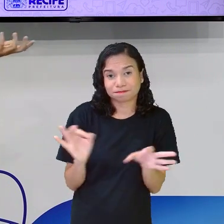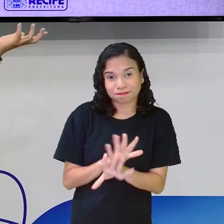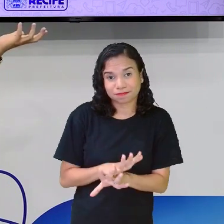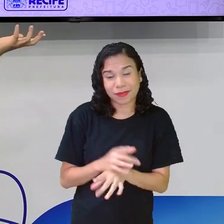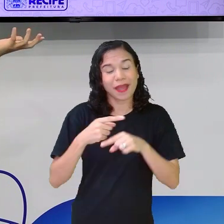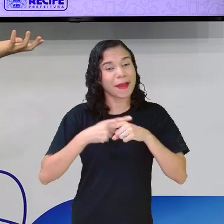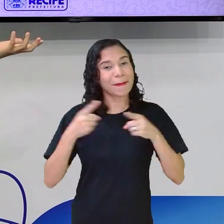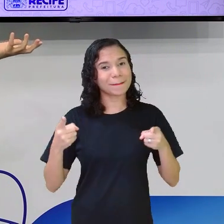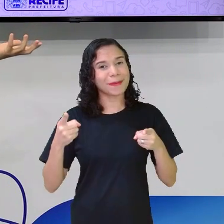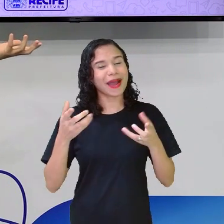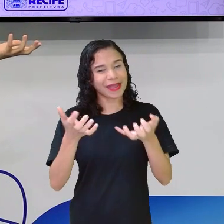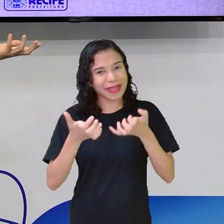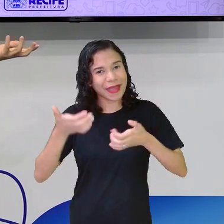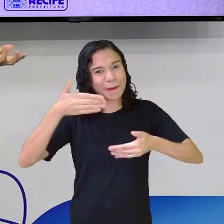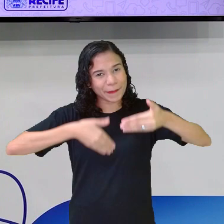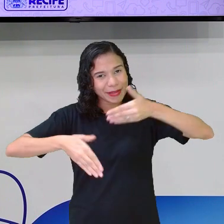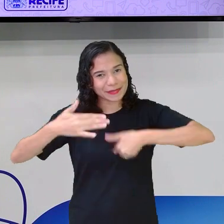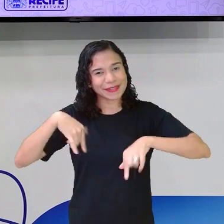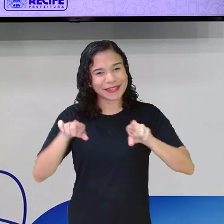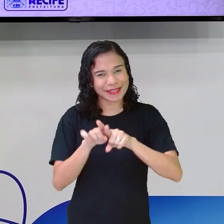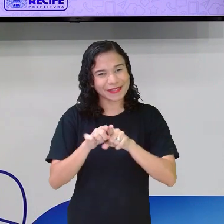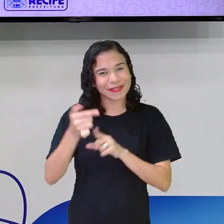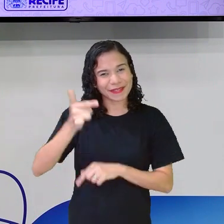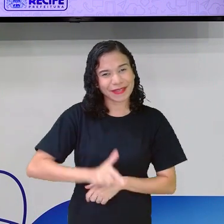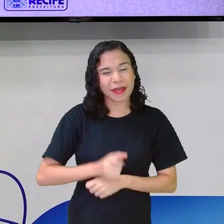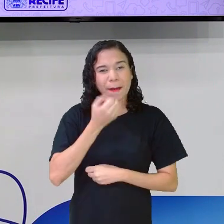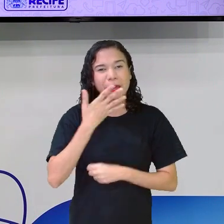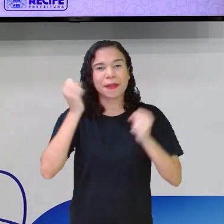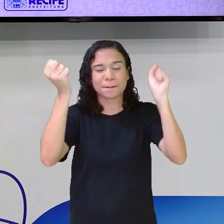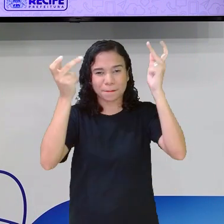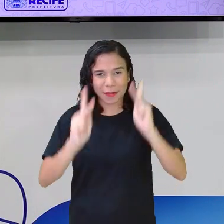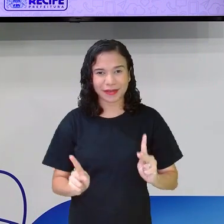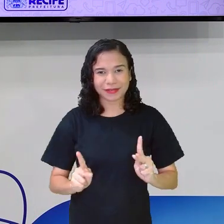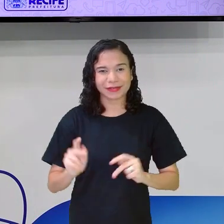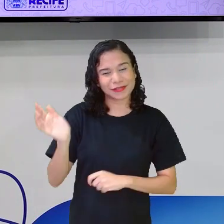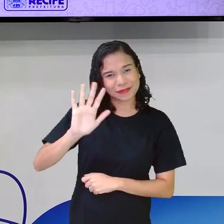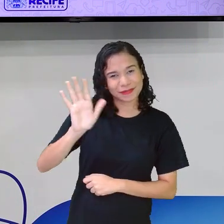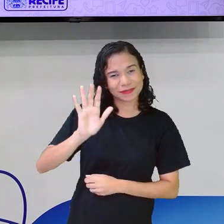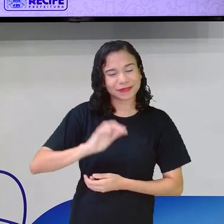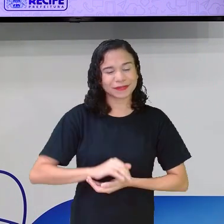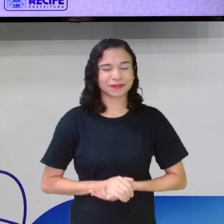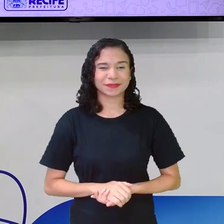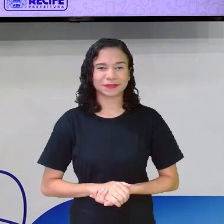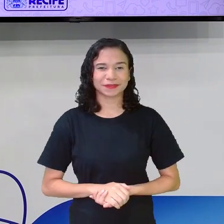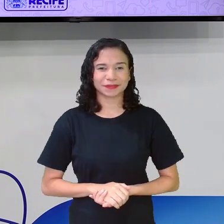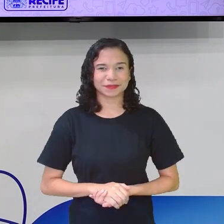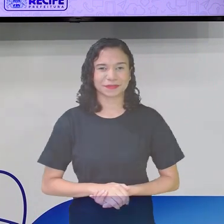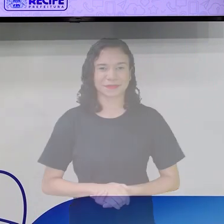mas eu conto com a sua participação em breve. Fiquem bem, fiquem em paz. Tchau, tchau.